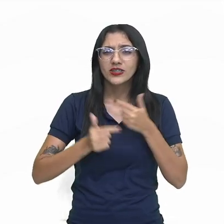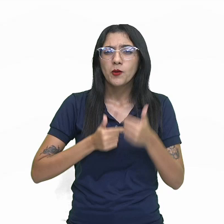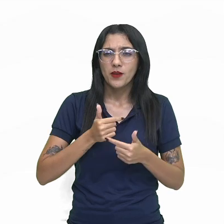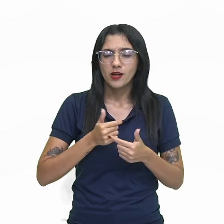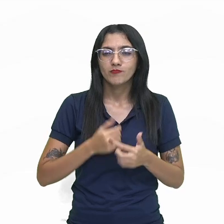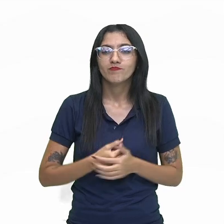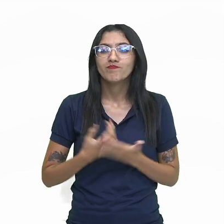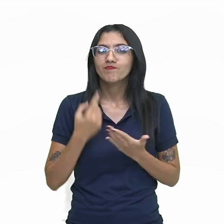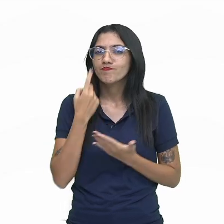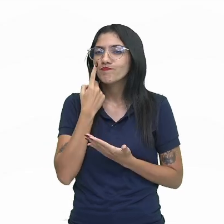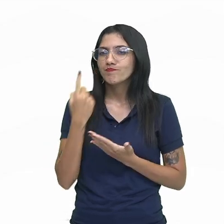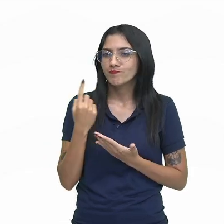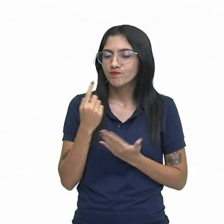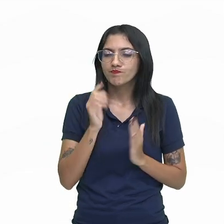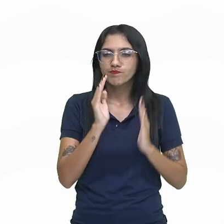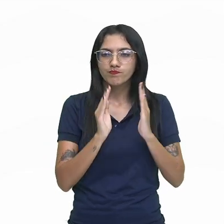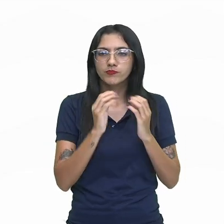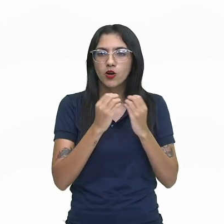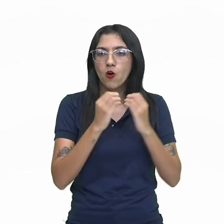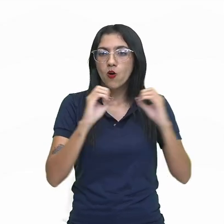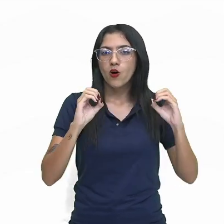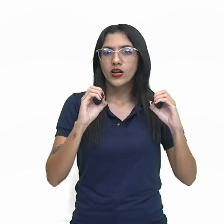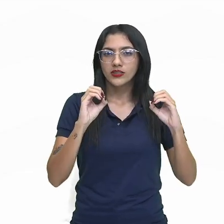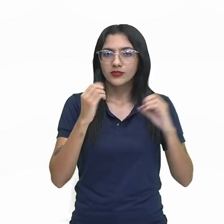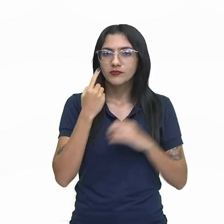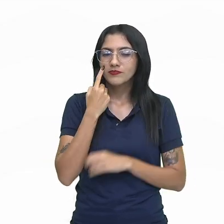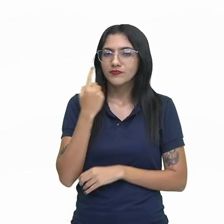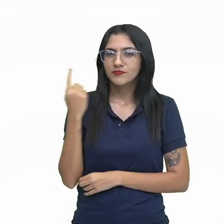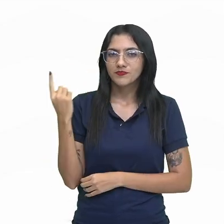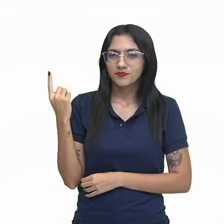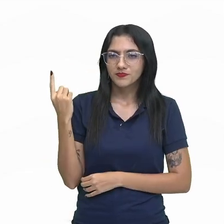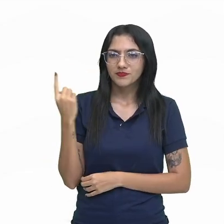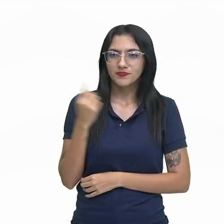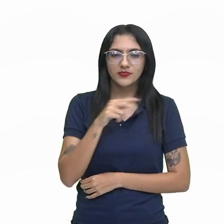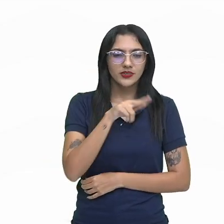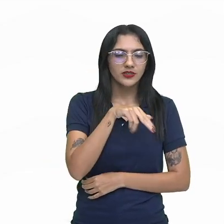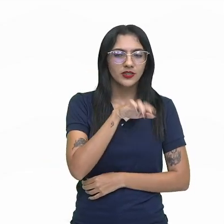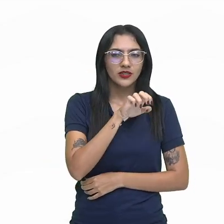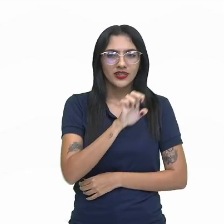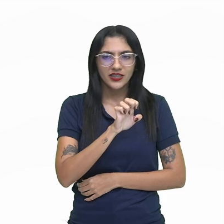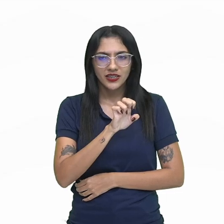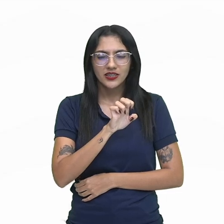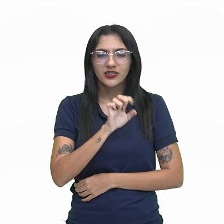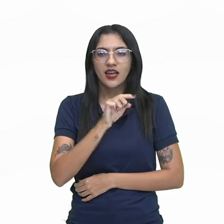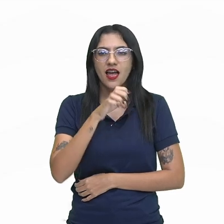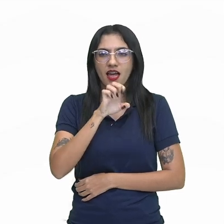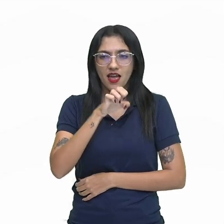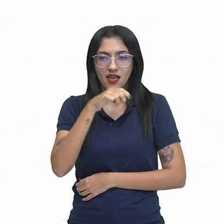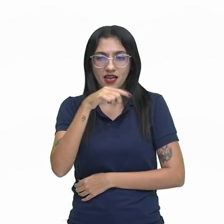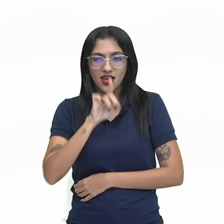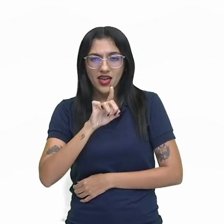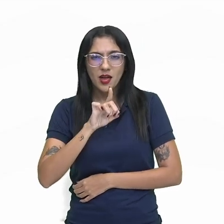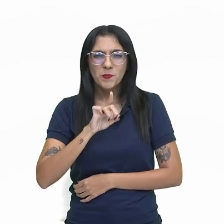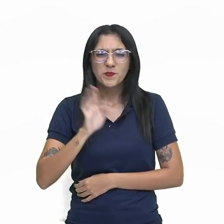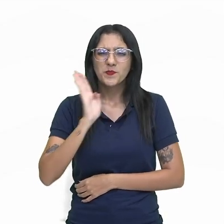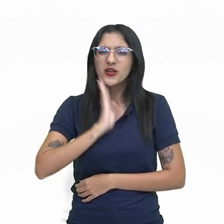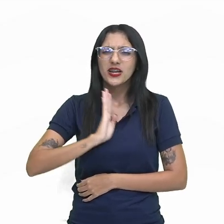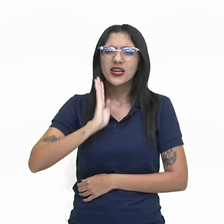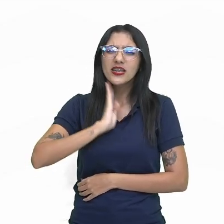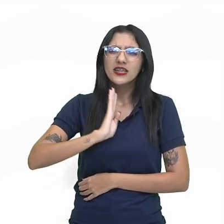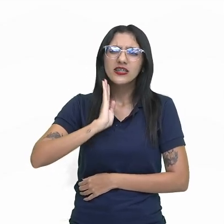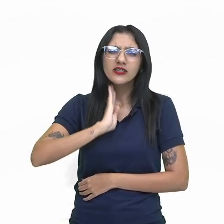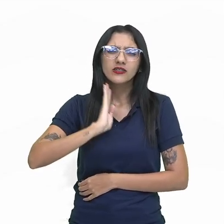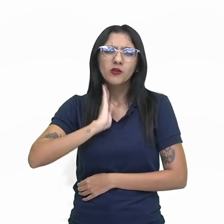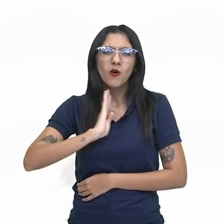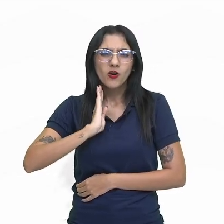subordinada aí? Que é preguiçosa, né? Quem é preguiçosa, essa